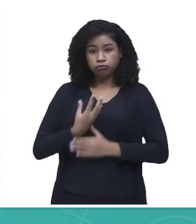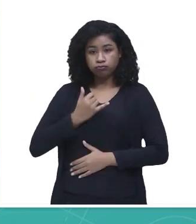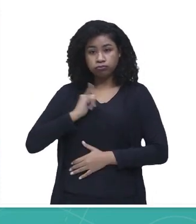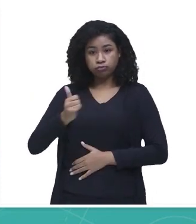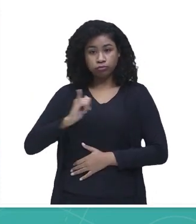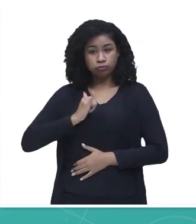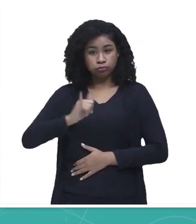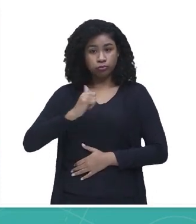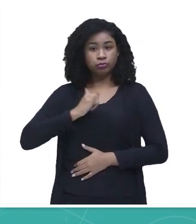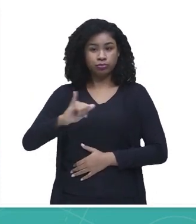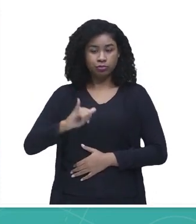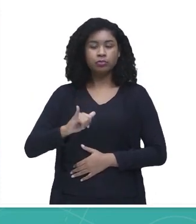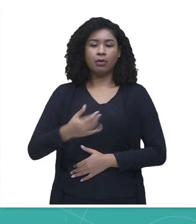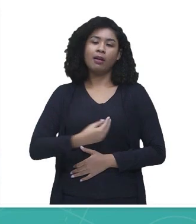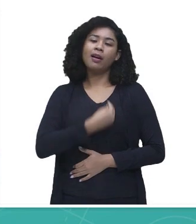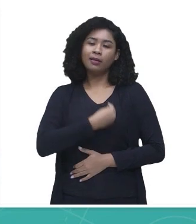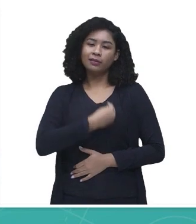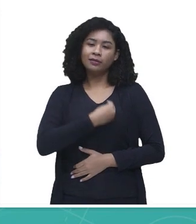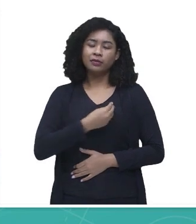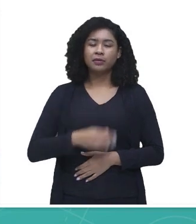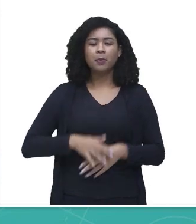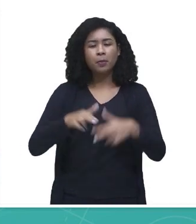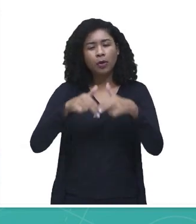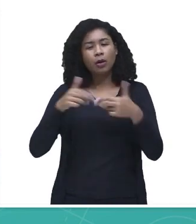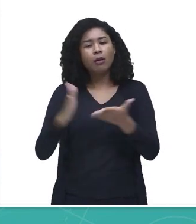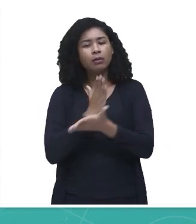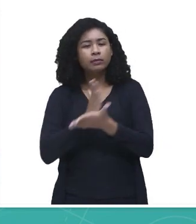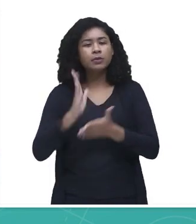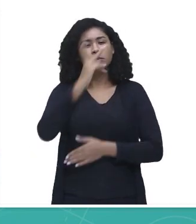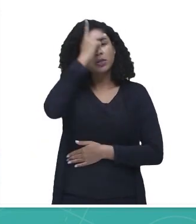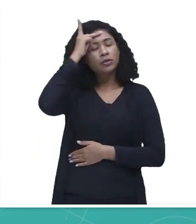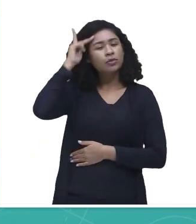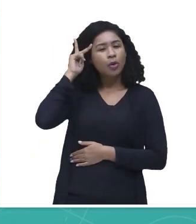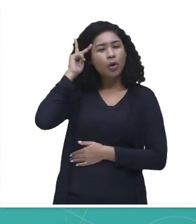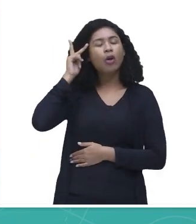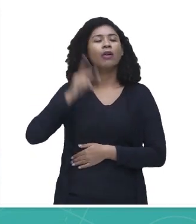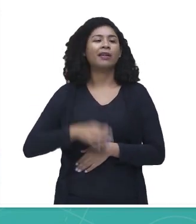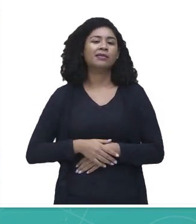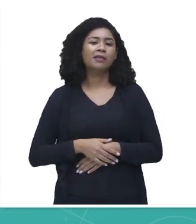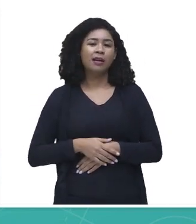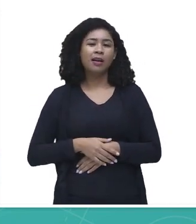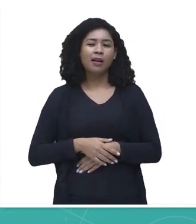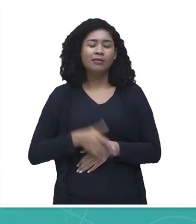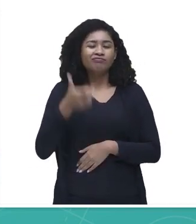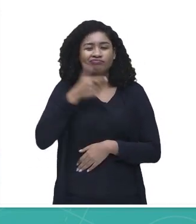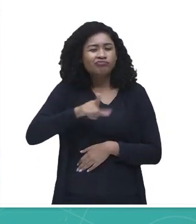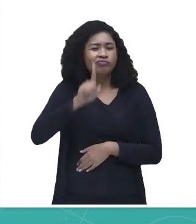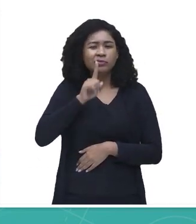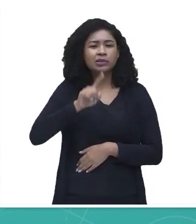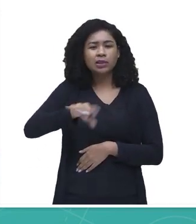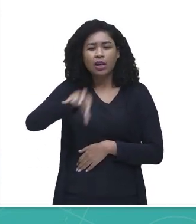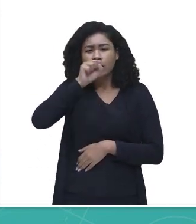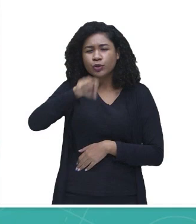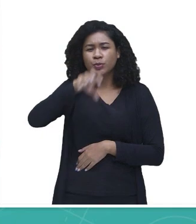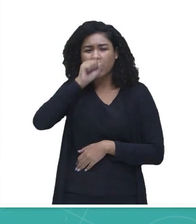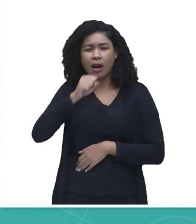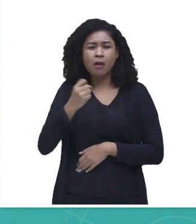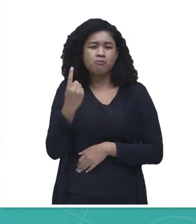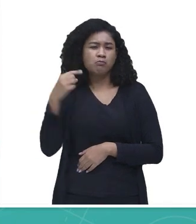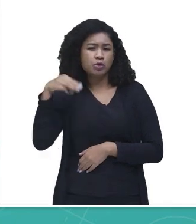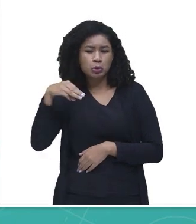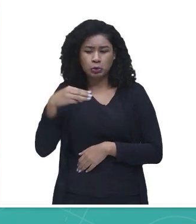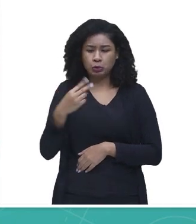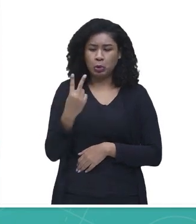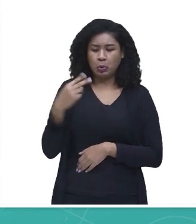sem respirar, né? Elas podem ter alguns prejuízos no seu corpo, tá? Então, o oxigênio é